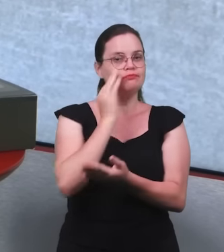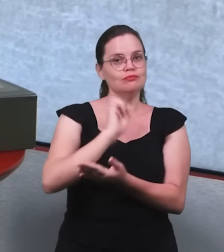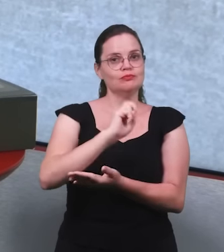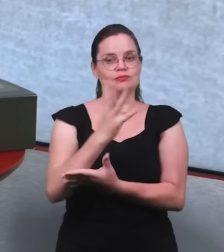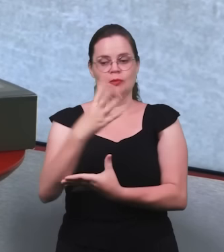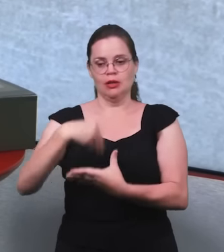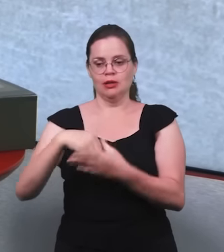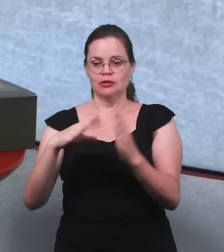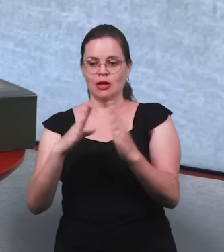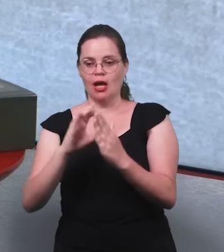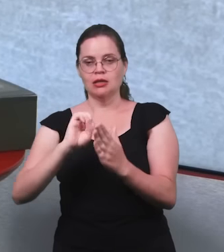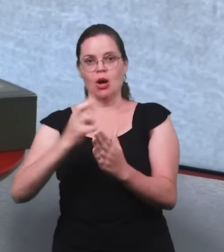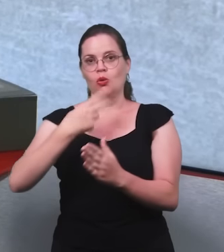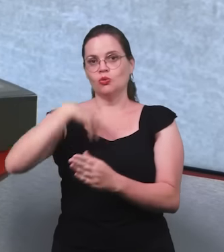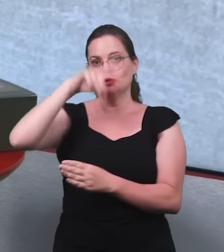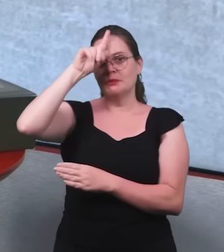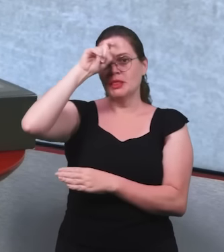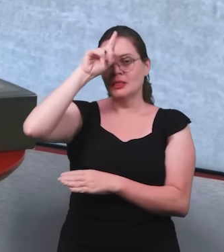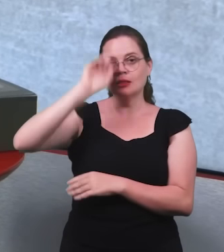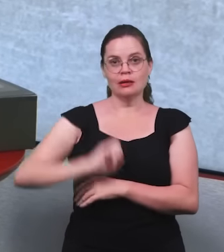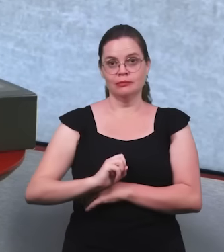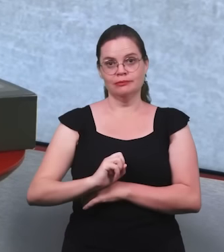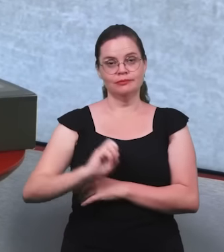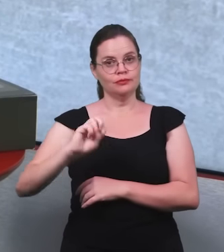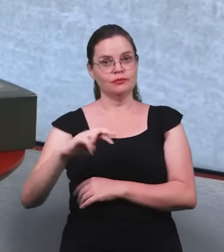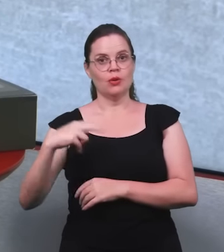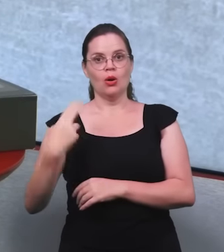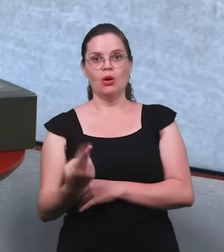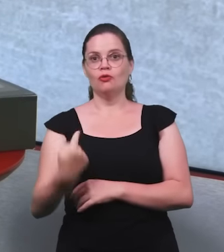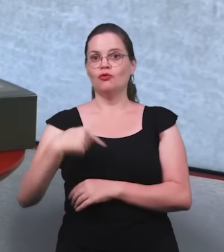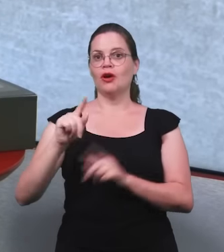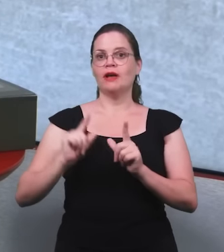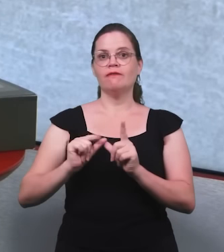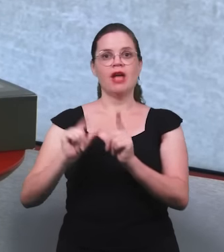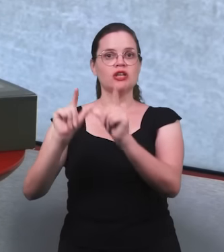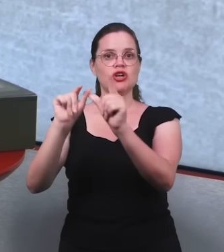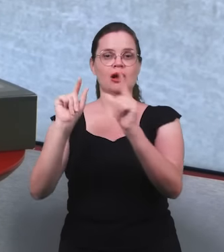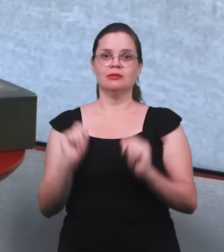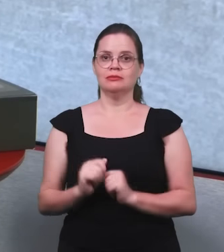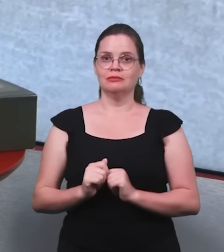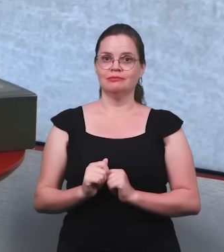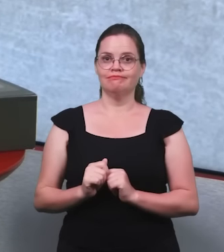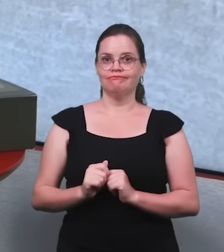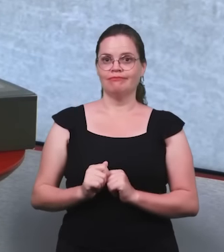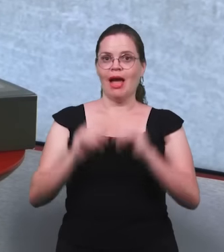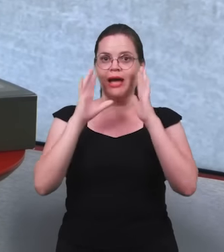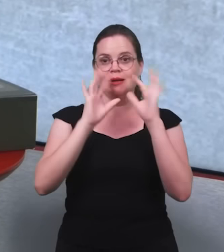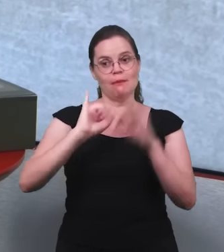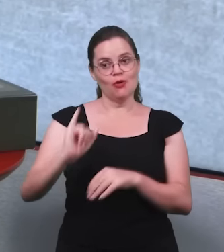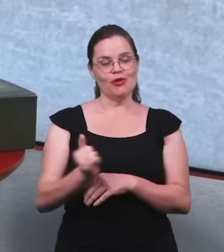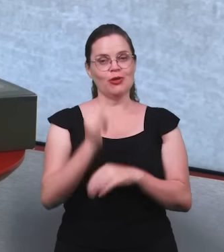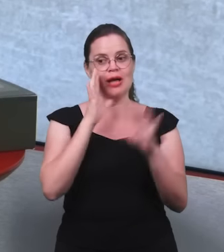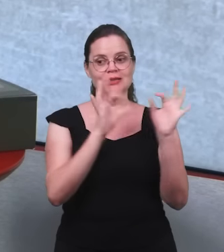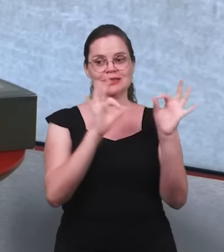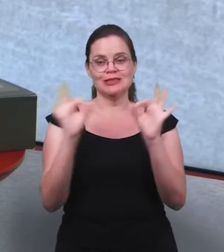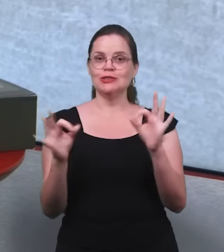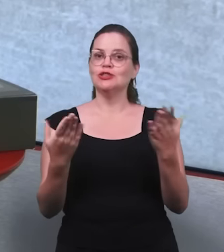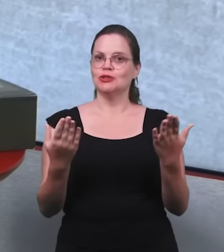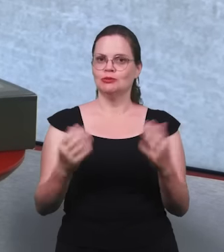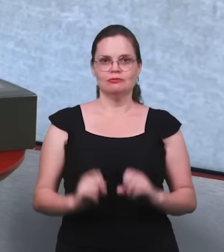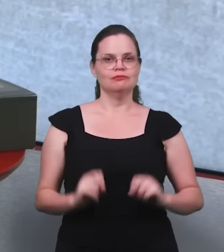em casa, ou num hospital, ou até mesmo ele esteja em uma viagem. Mas o que importa para Deus